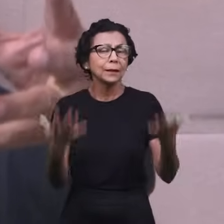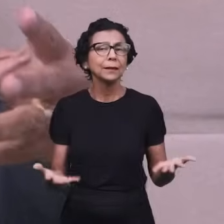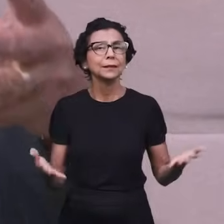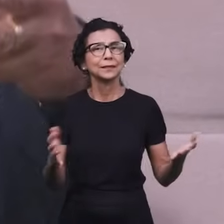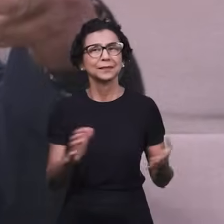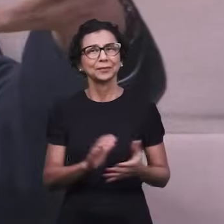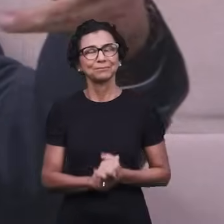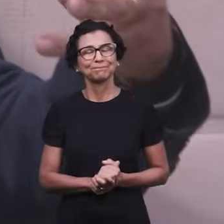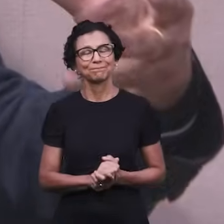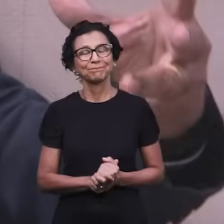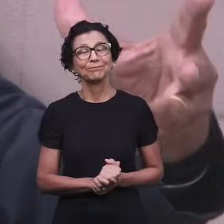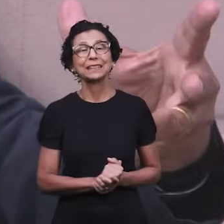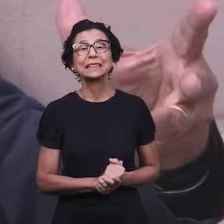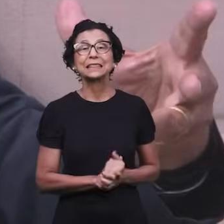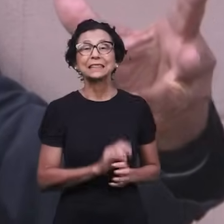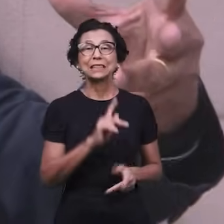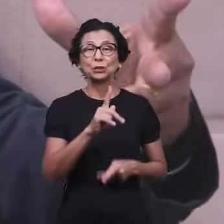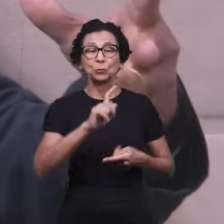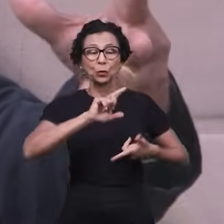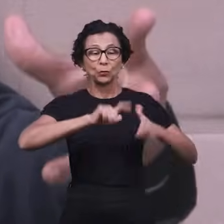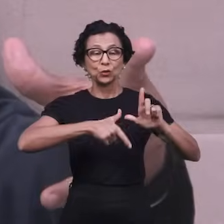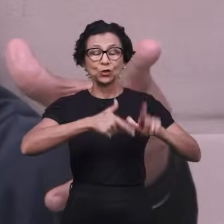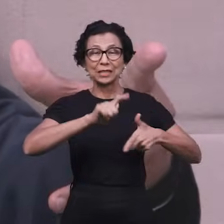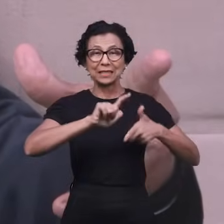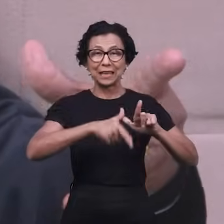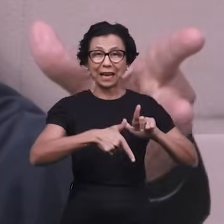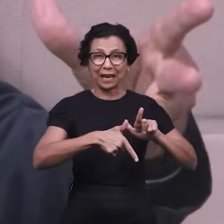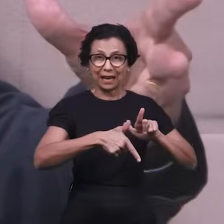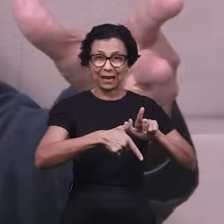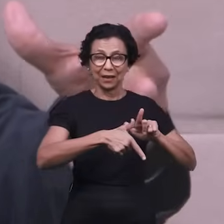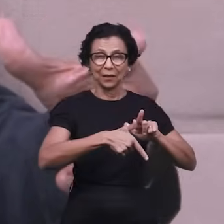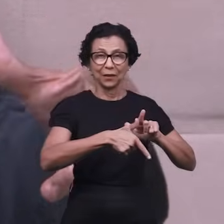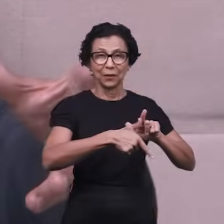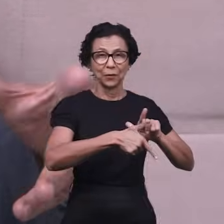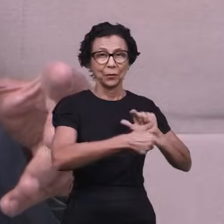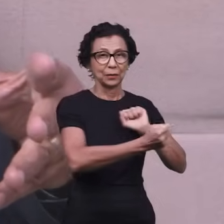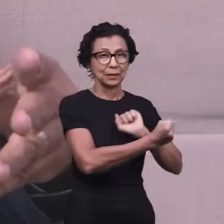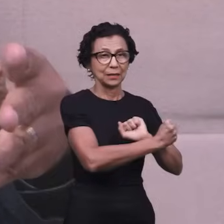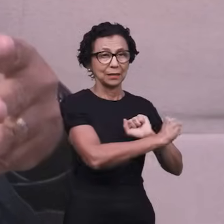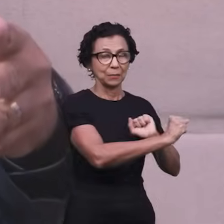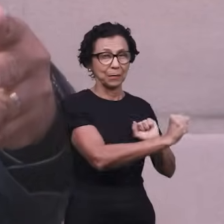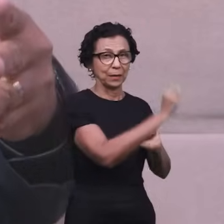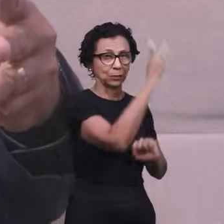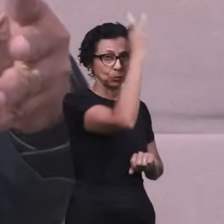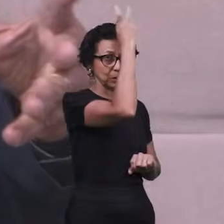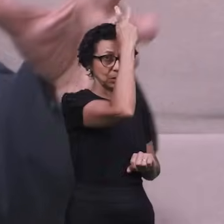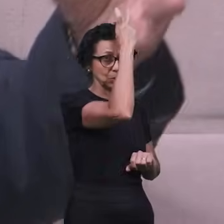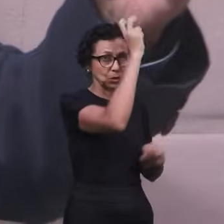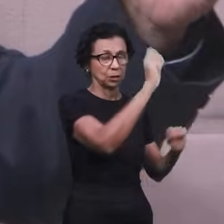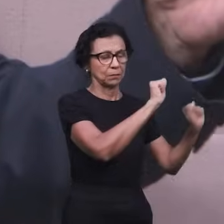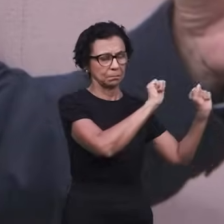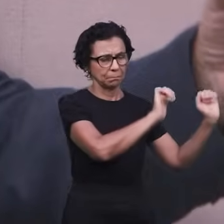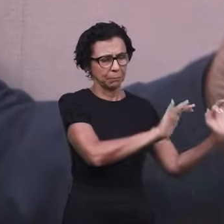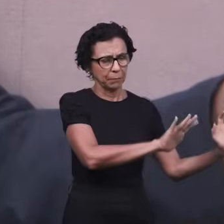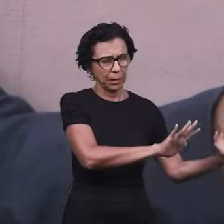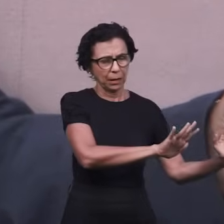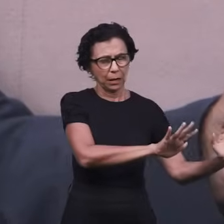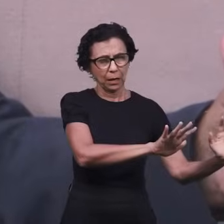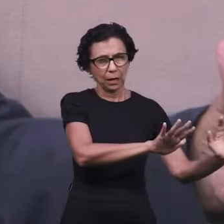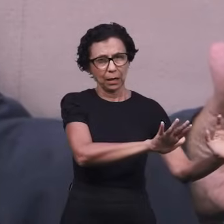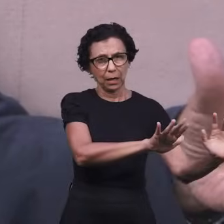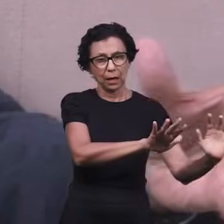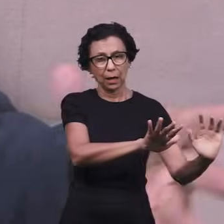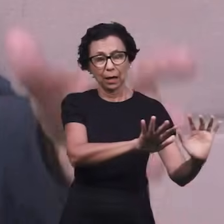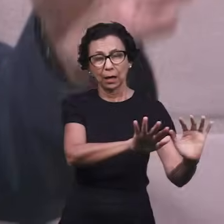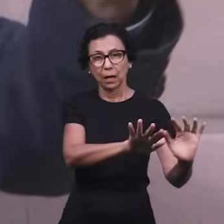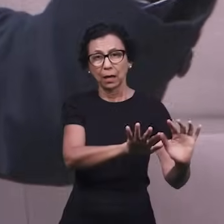cada dia um milagre da parte de Deus na sua jornada pelo deserto, que é profético também,